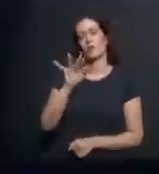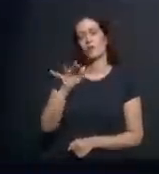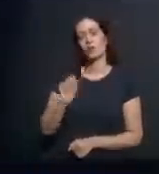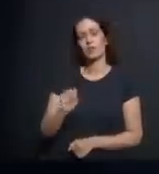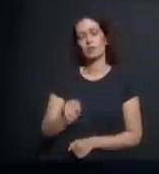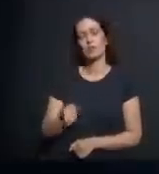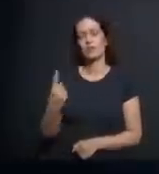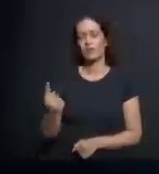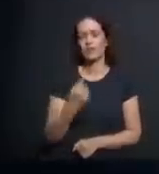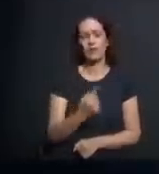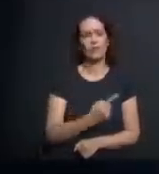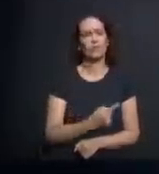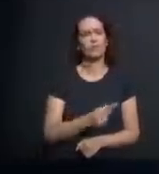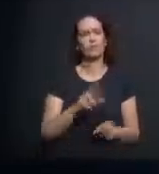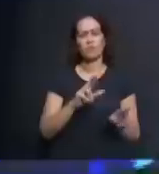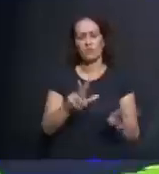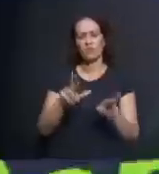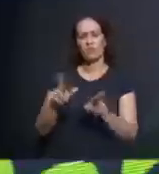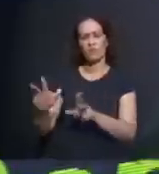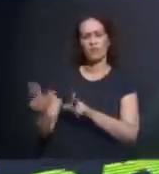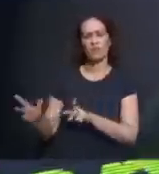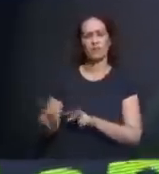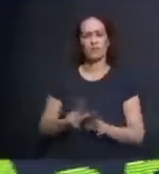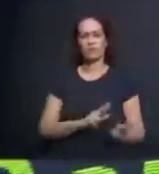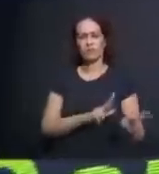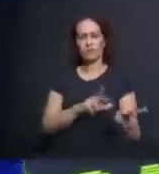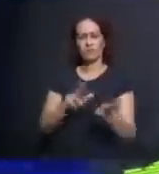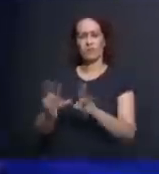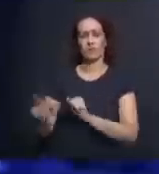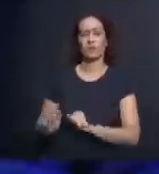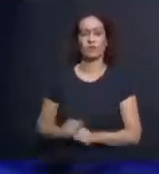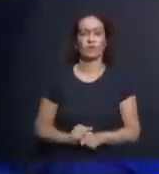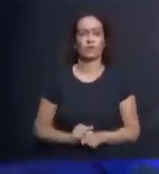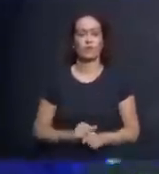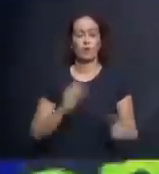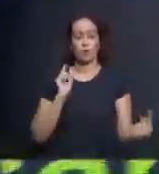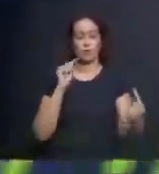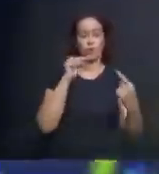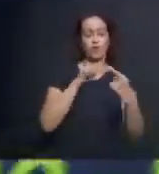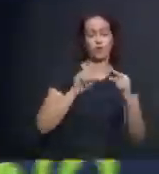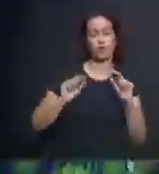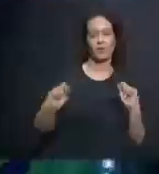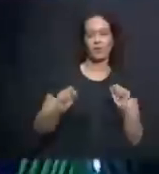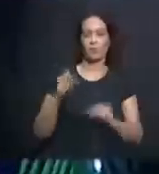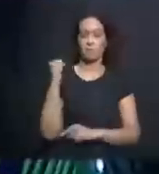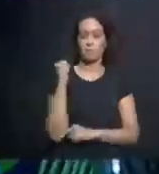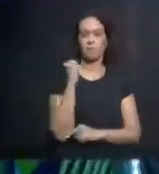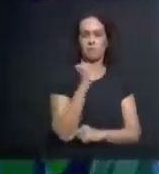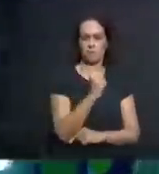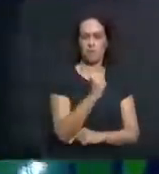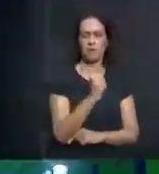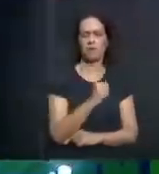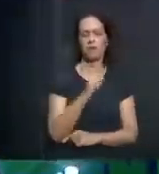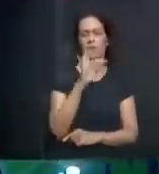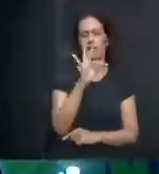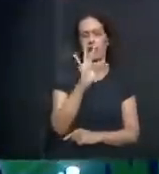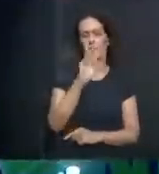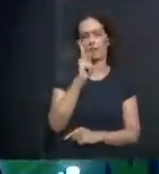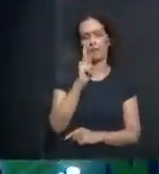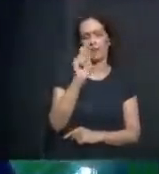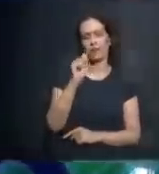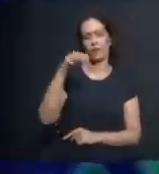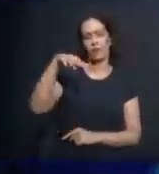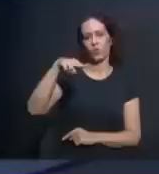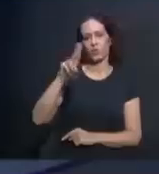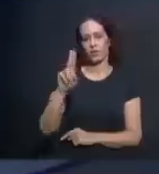diferente um do outro, ninguém tem o mesmo poder do outro, só tem uma mesma missão, matar o Thanos. Mas o que, que a gente faz? Ai não, eu gosto de intercessão,